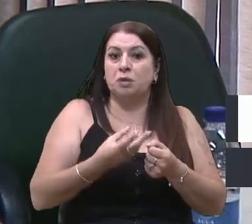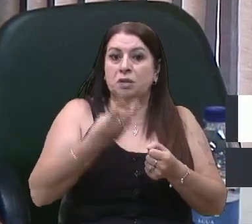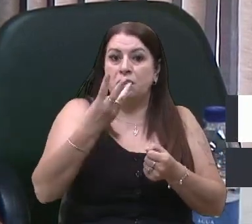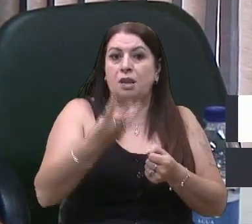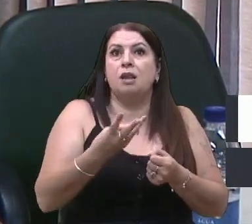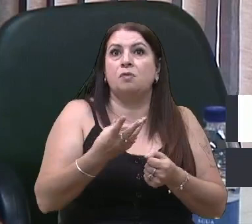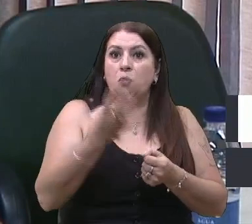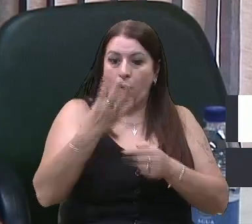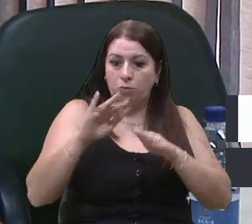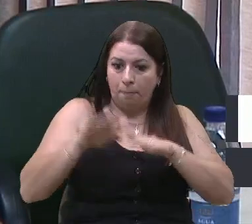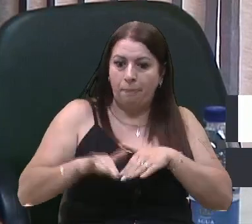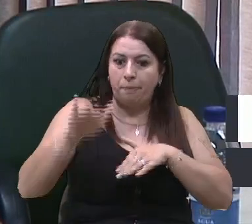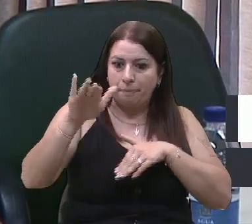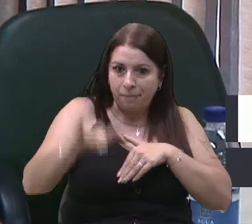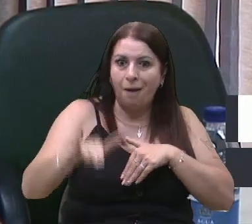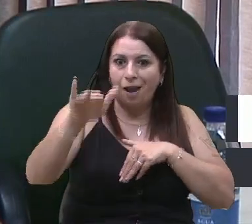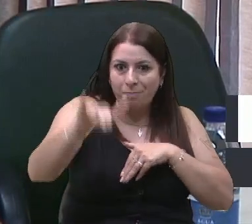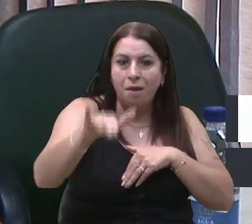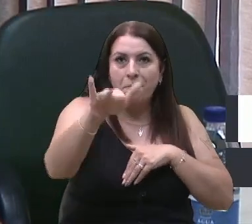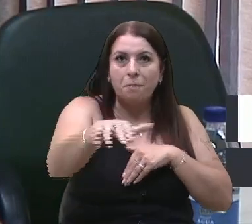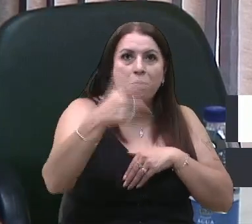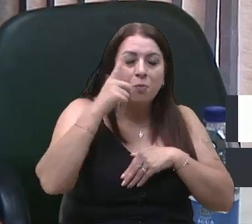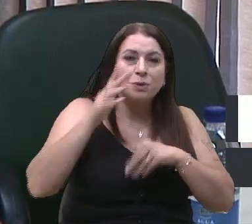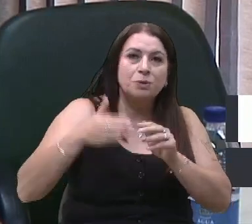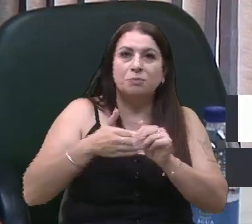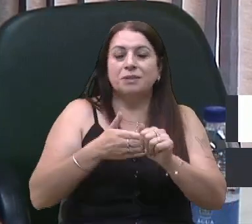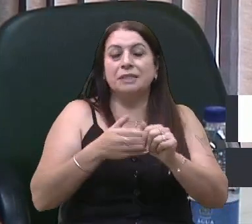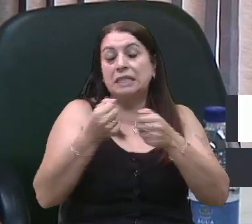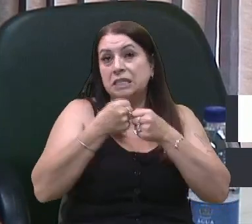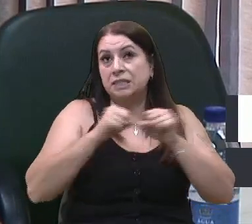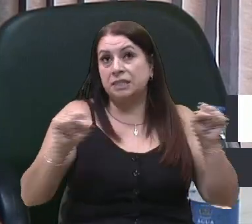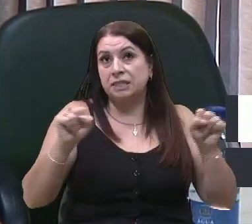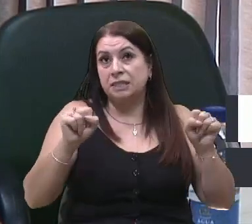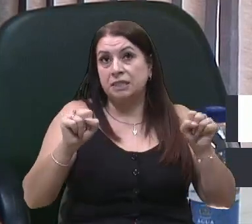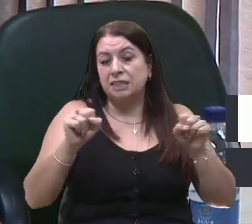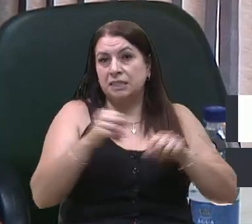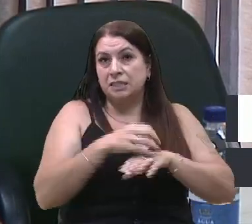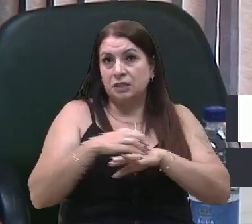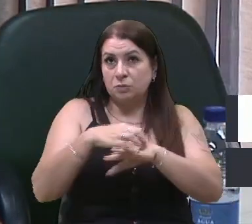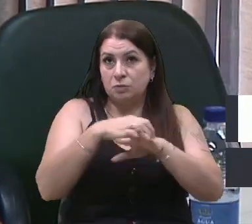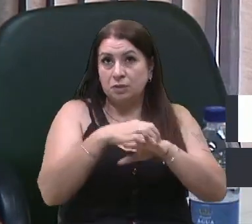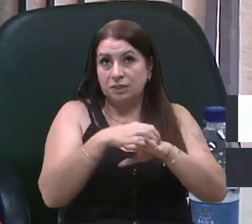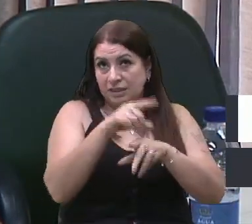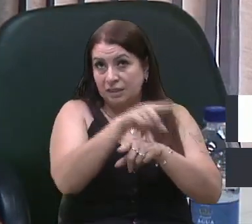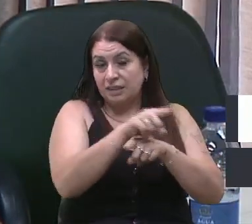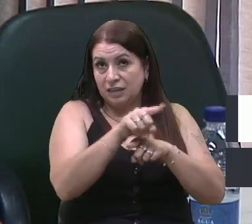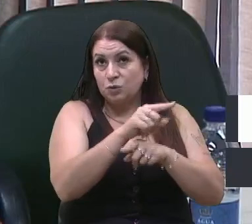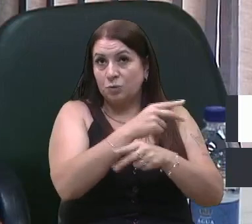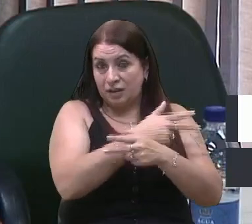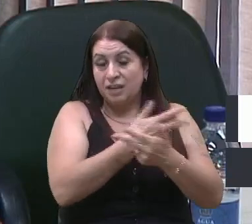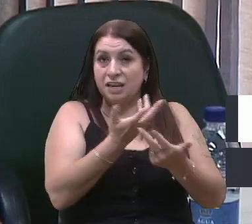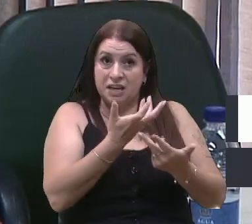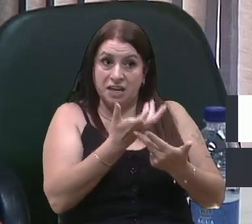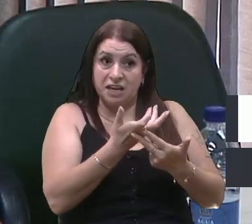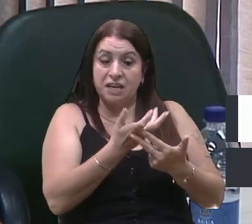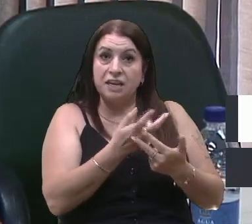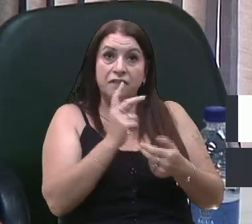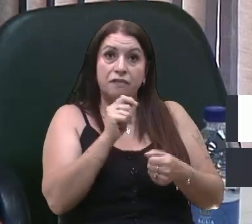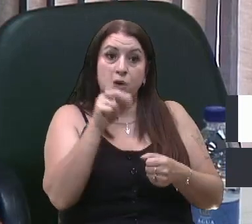vezes, que a gente consegue acompanhar. Se a Secretaria de Trânsito quer arrecadar em multa, que fique um fiscal em cada